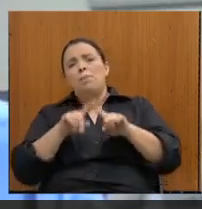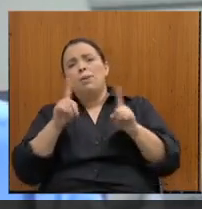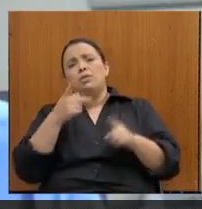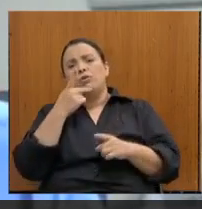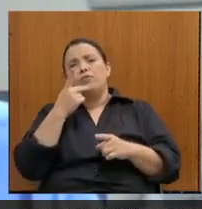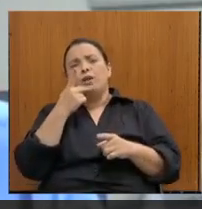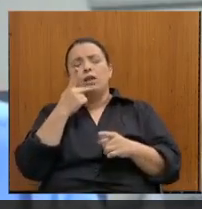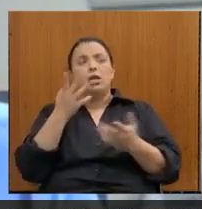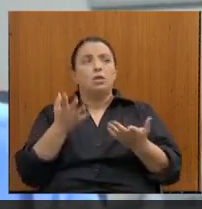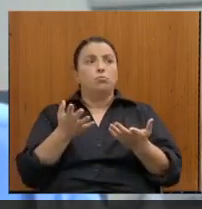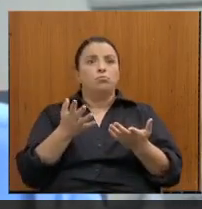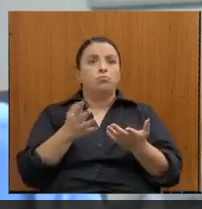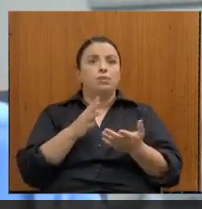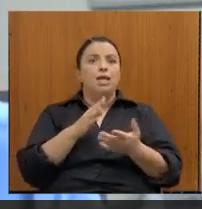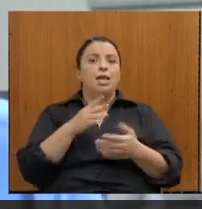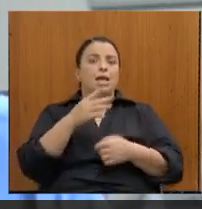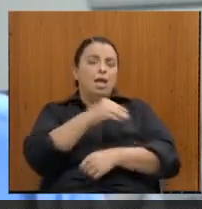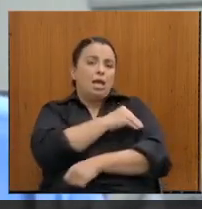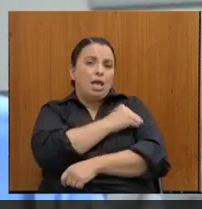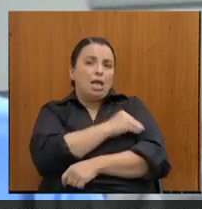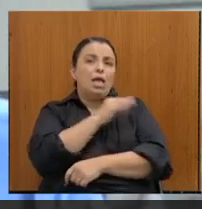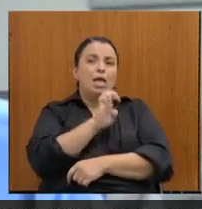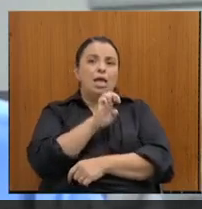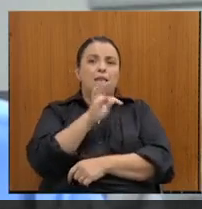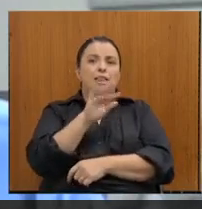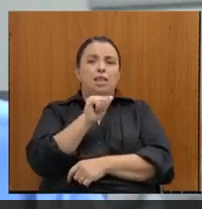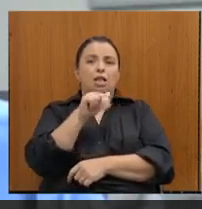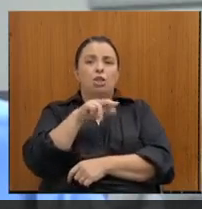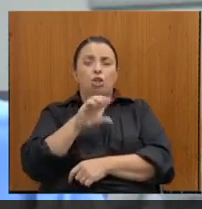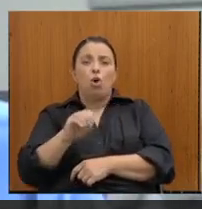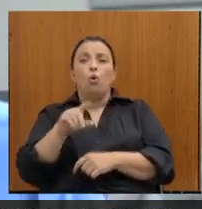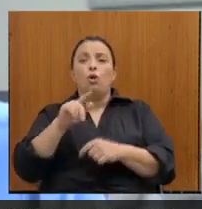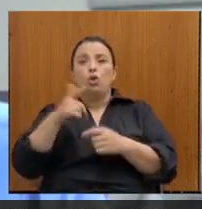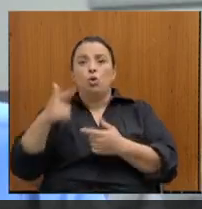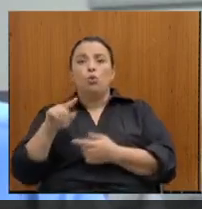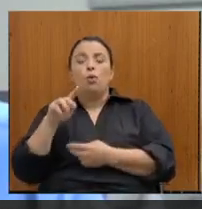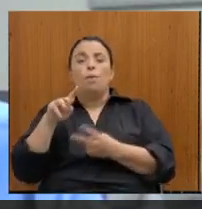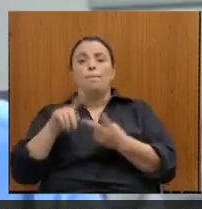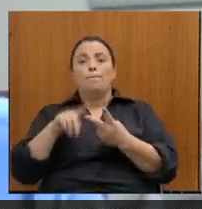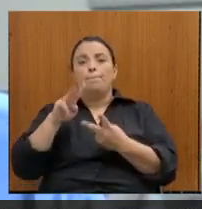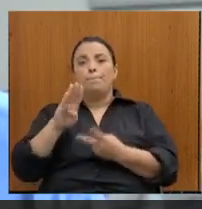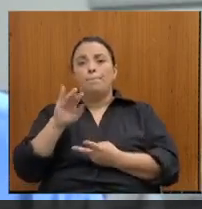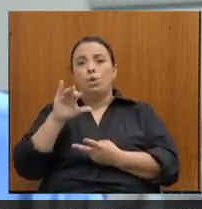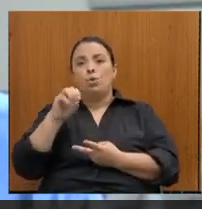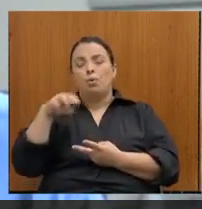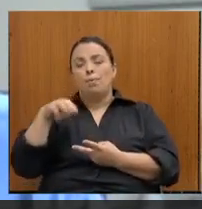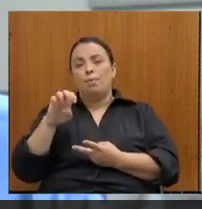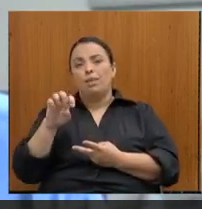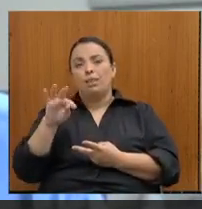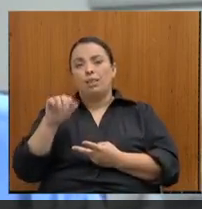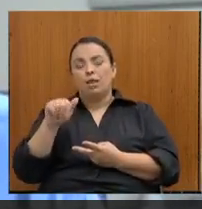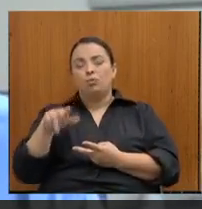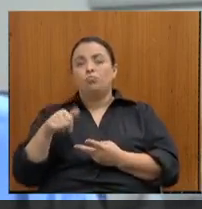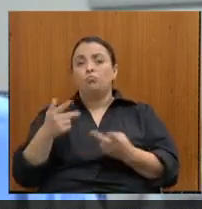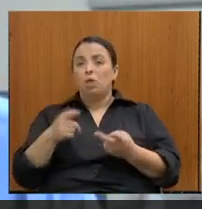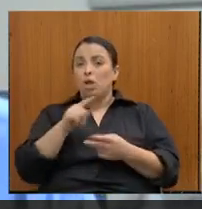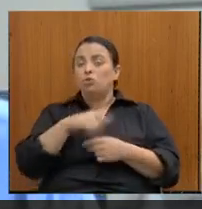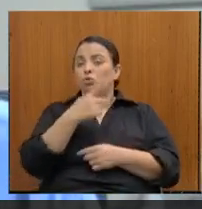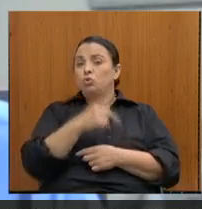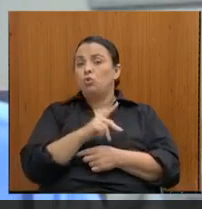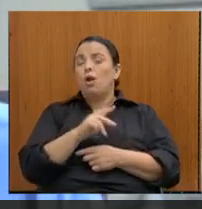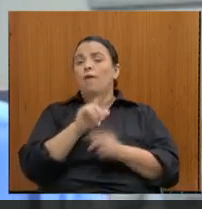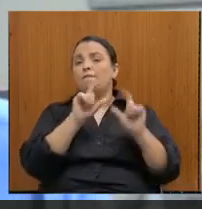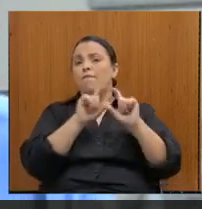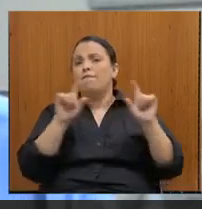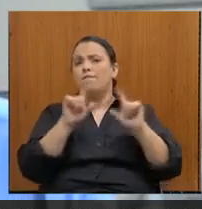fórmula dele a 72h em carga nós temos três átomos a hidrogênio para cada carro e no